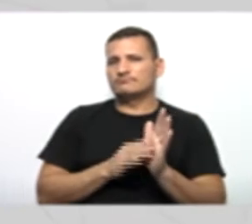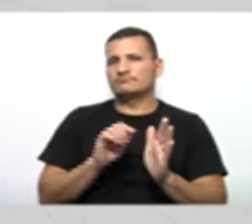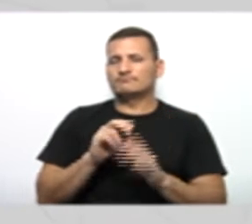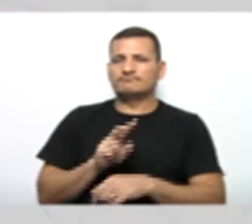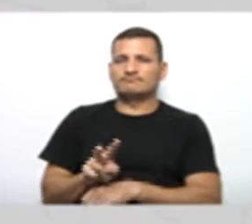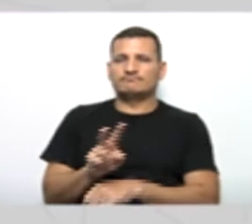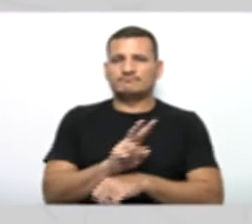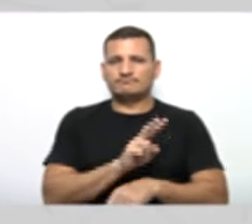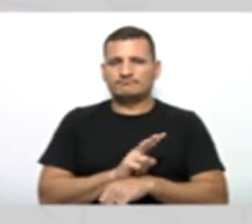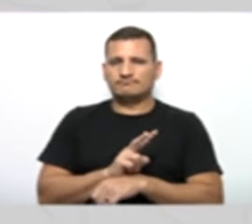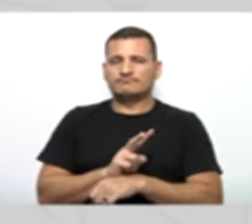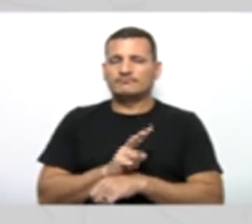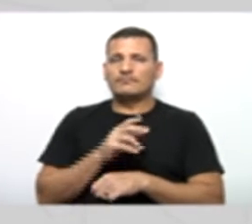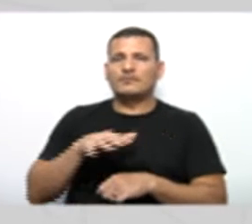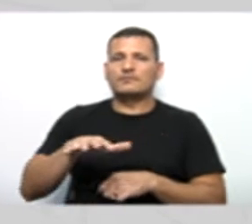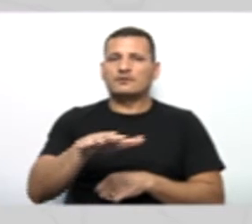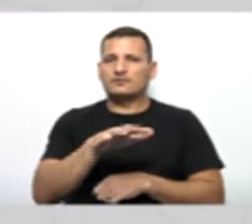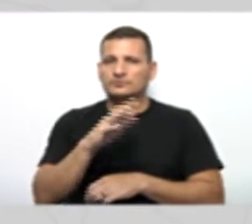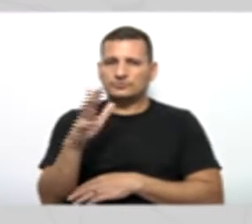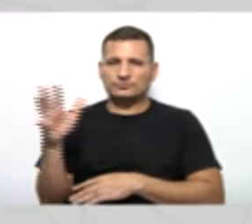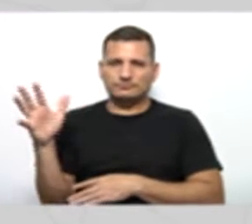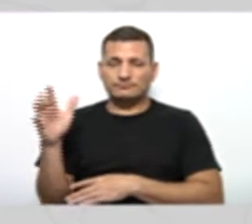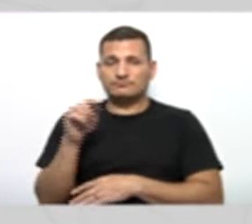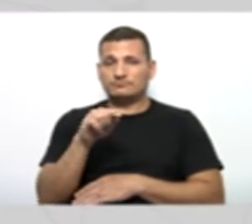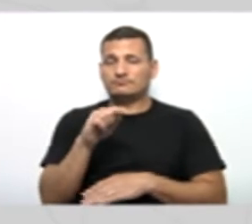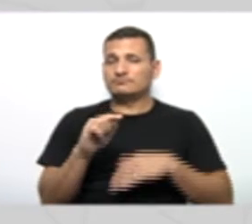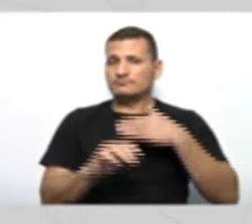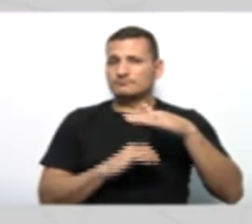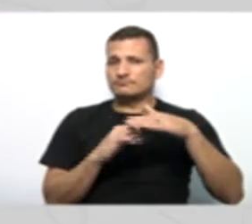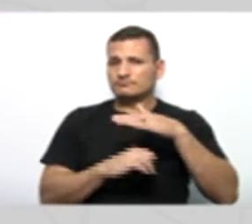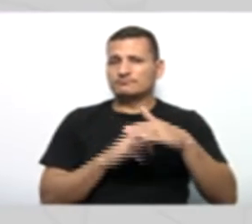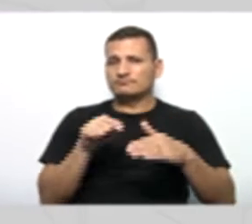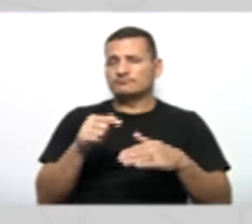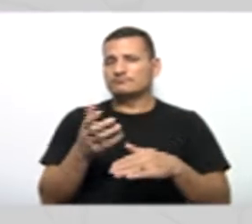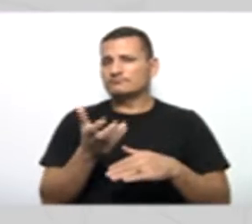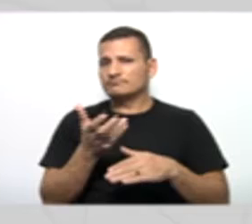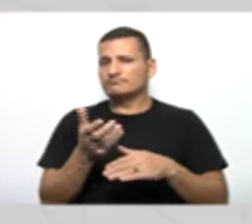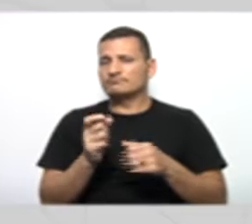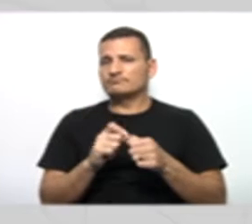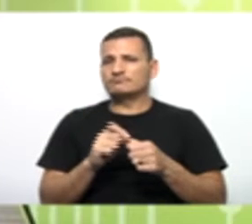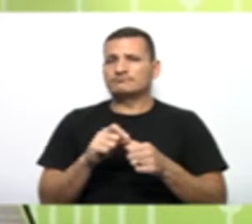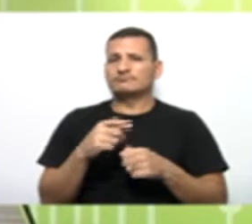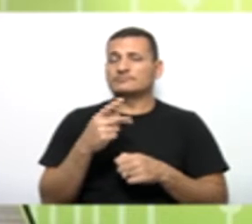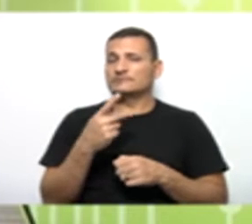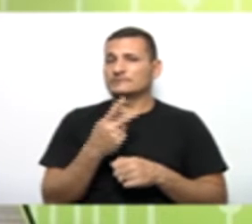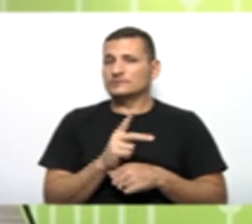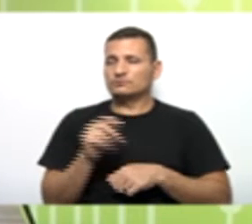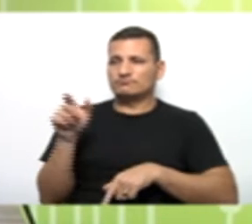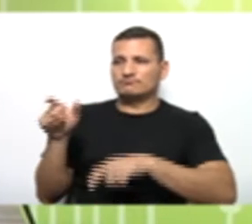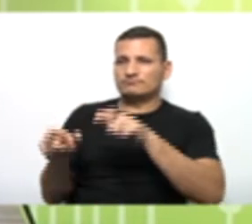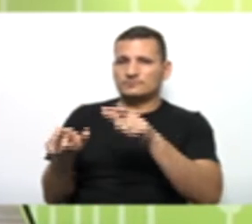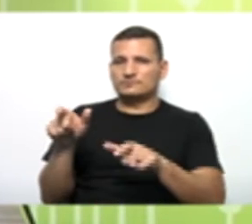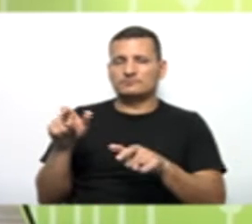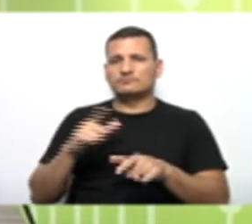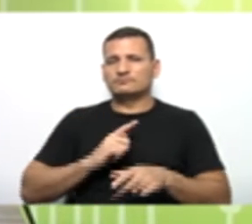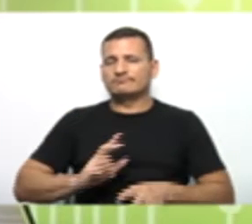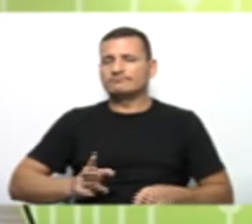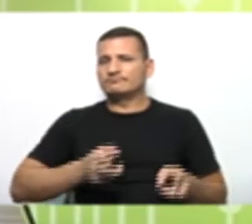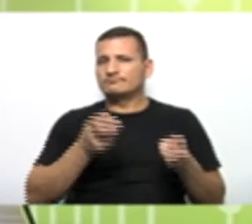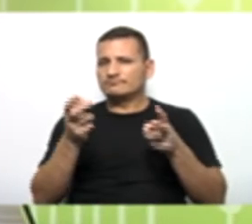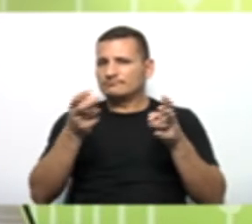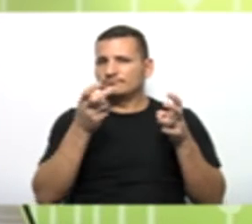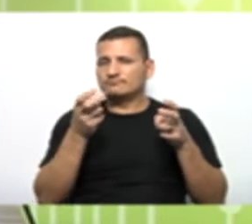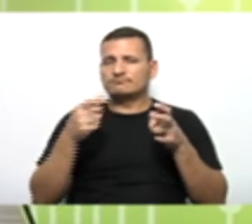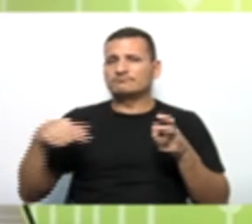meio ambiente. Ou seja, essa empresa busca fazer com que os clientes dela tenham a percepção de que